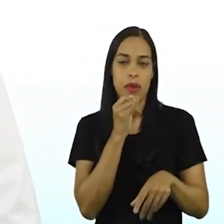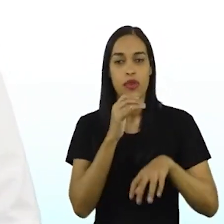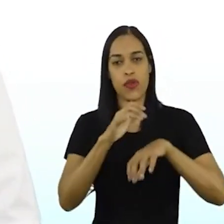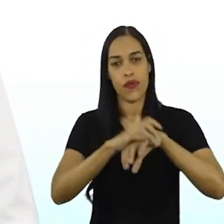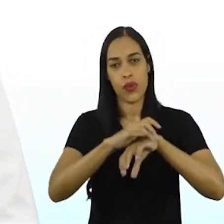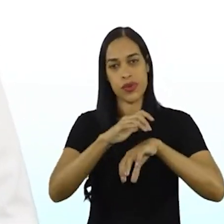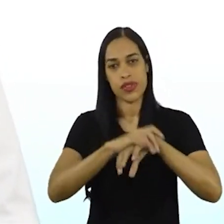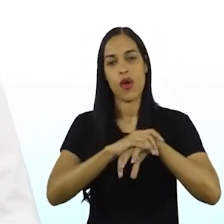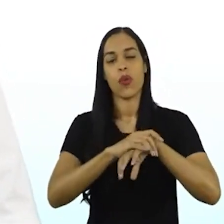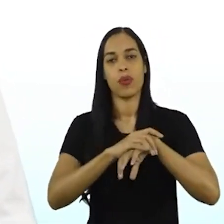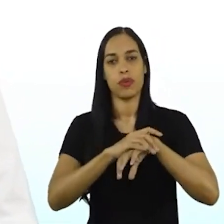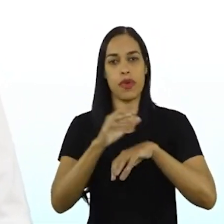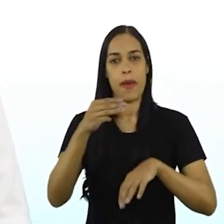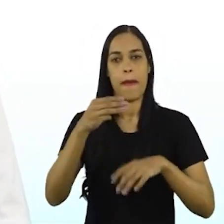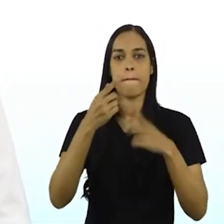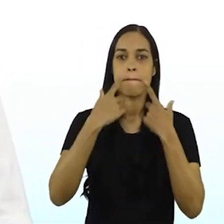que